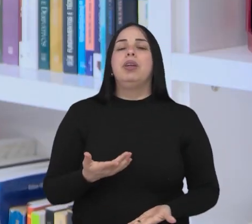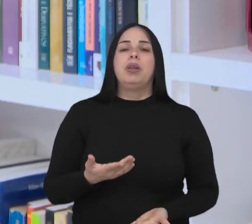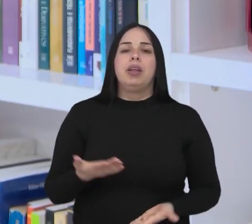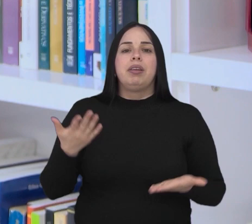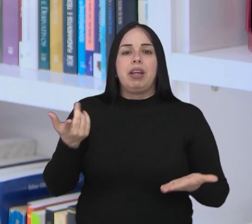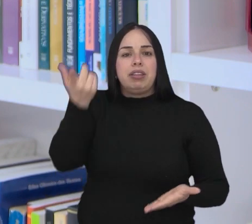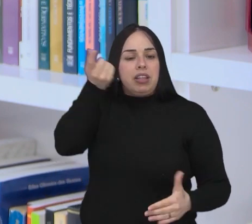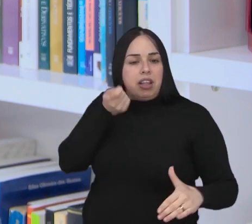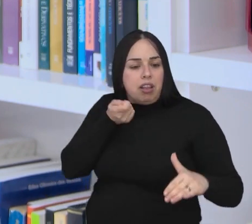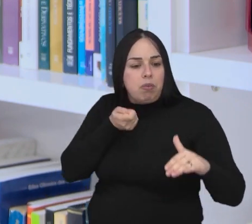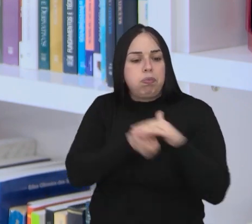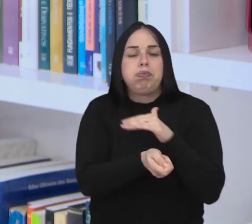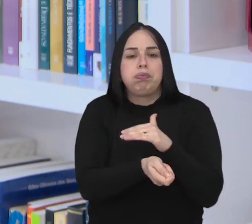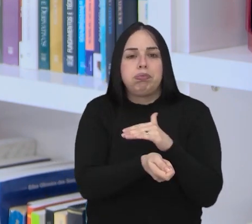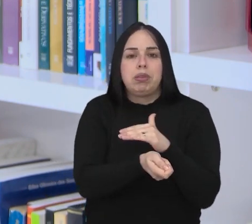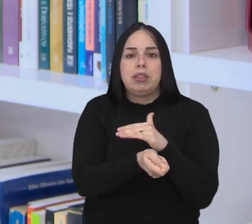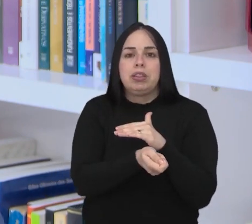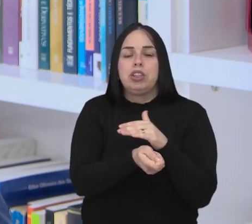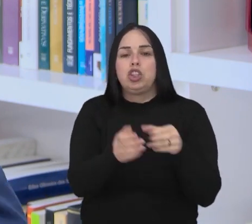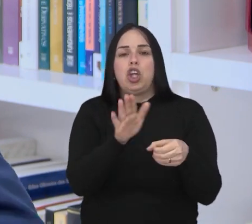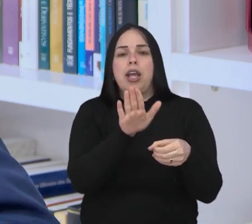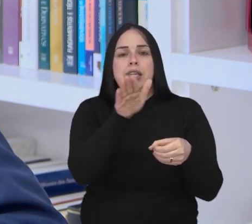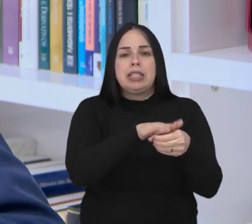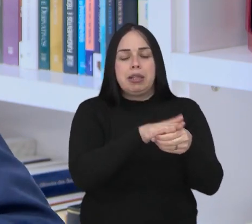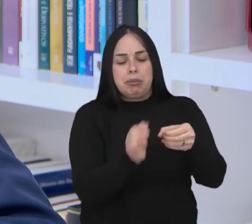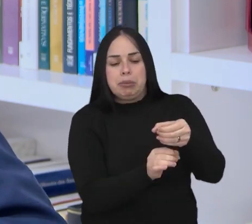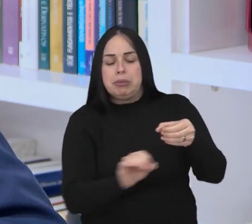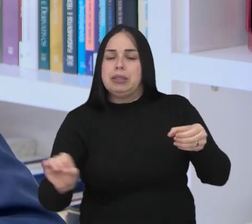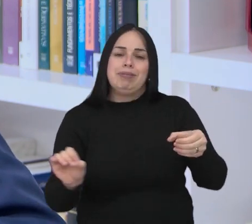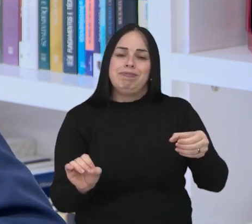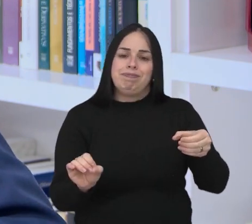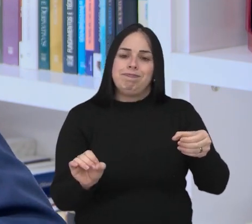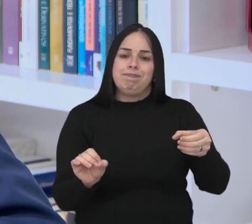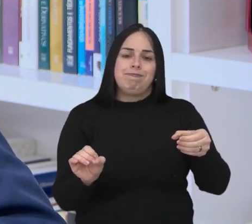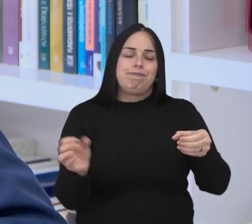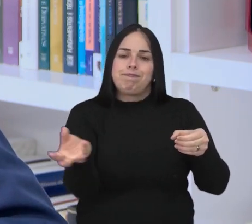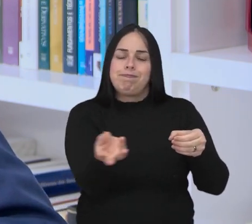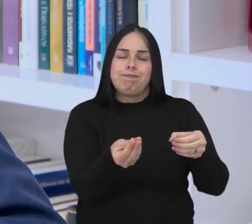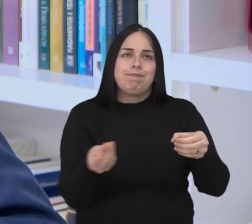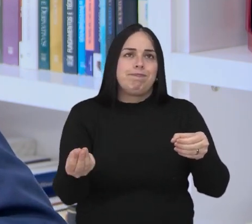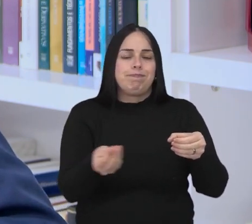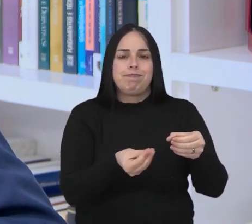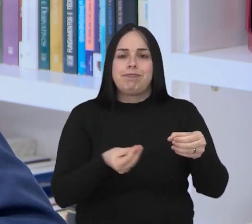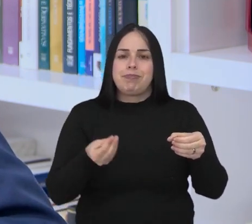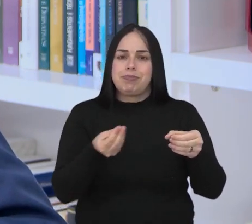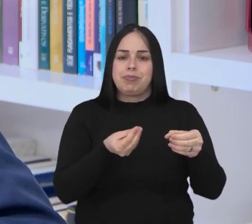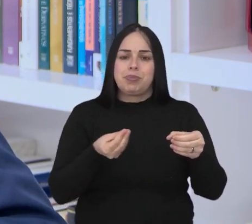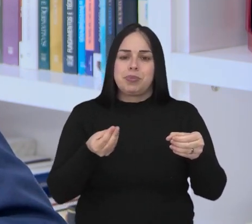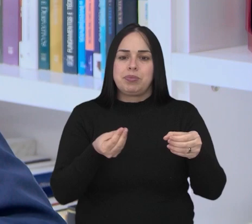6 bilhões do seu caixa atual para ficar investindo em saneamento básico, está